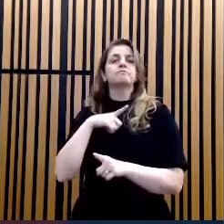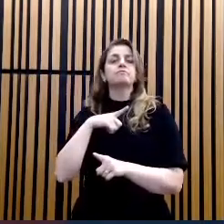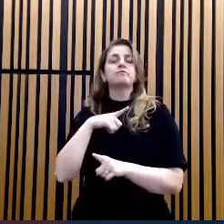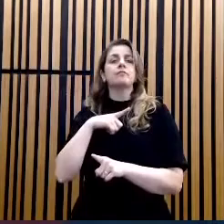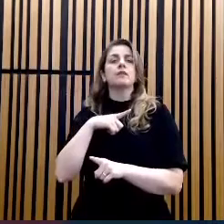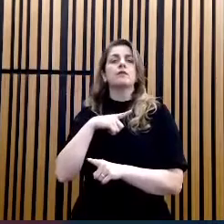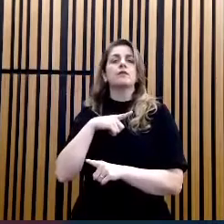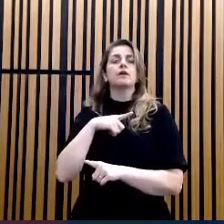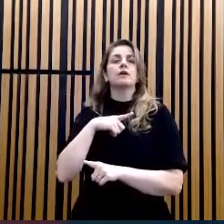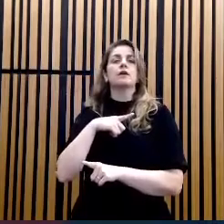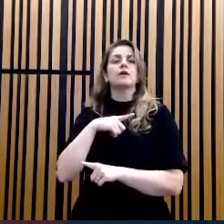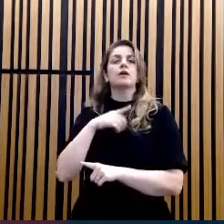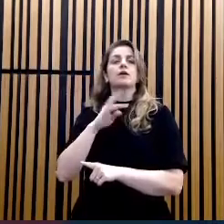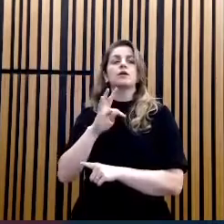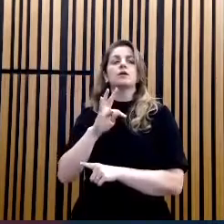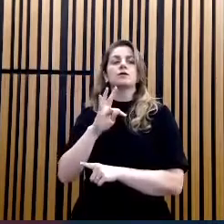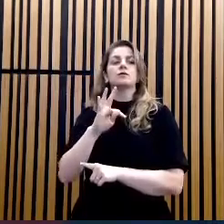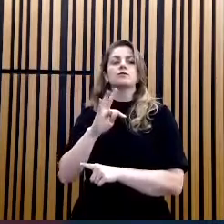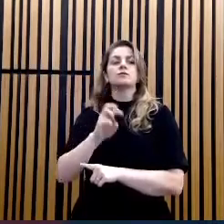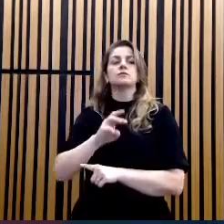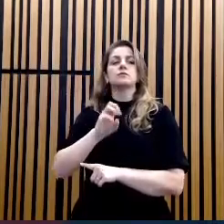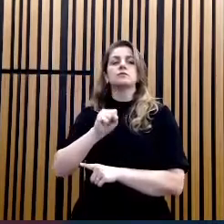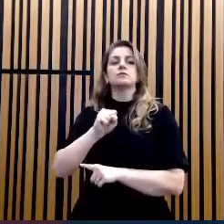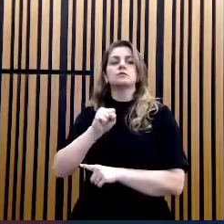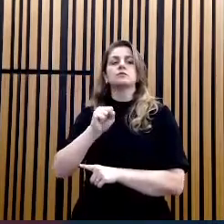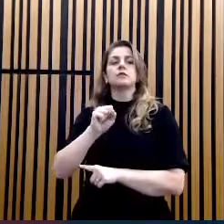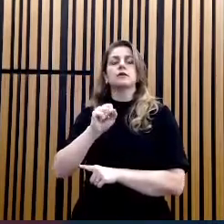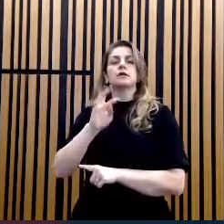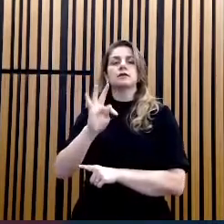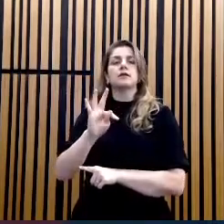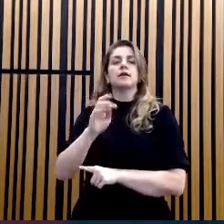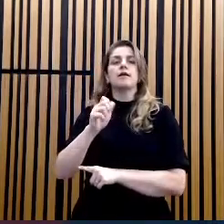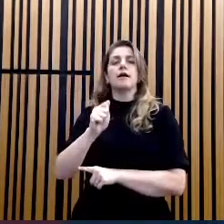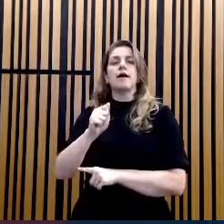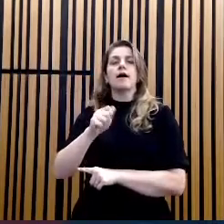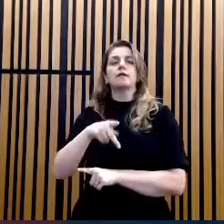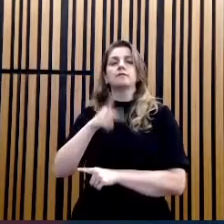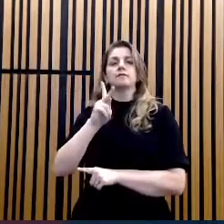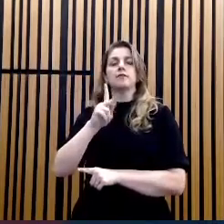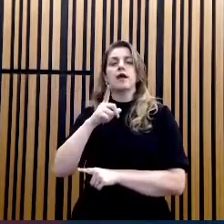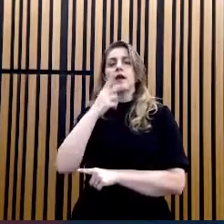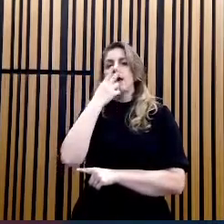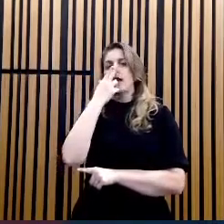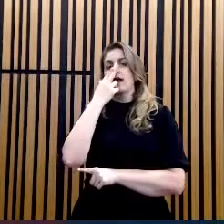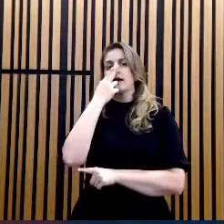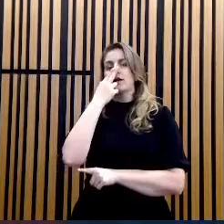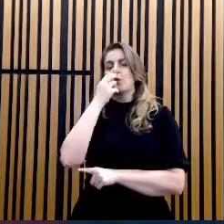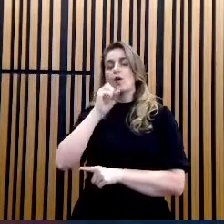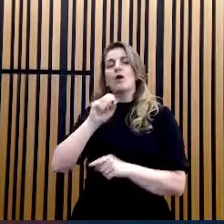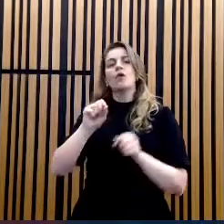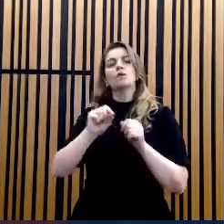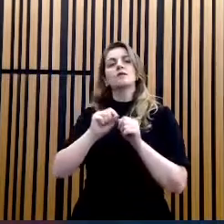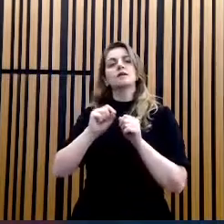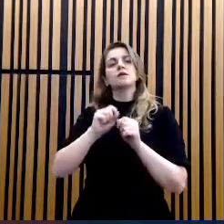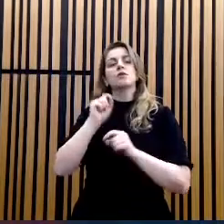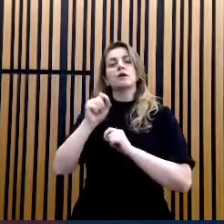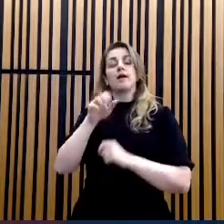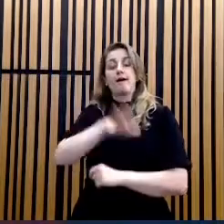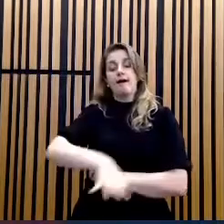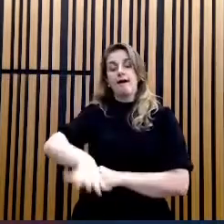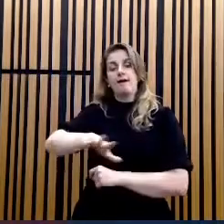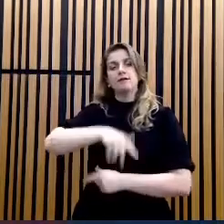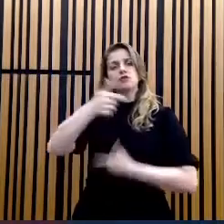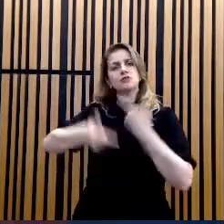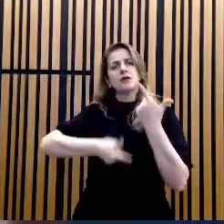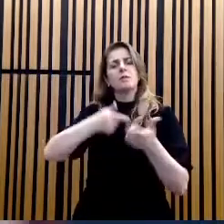de um talk no Universa, que é o lado feminino do UOL, que era sobre mercado de trabalho, tá?